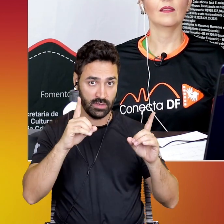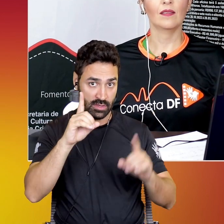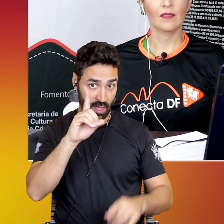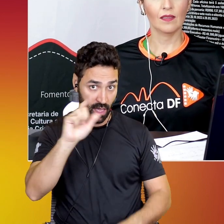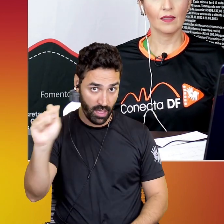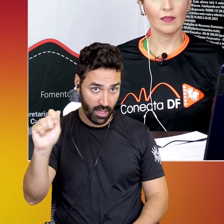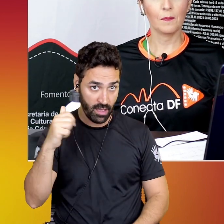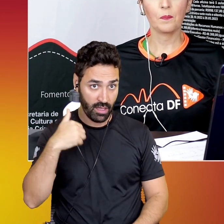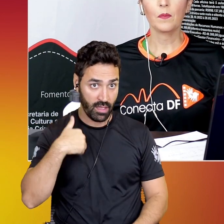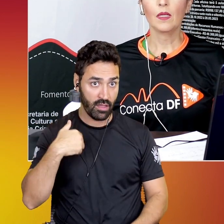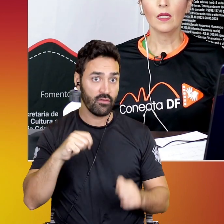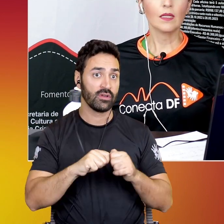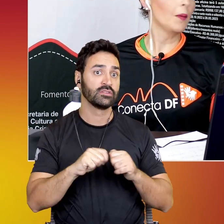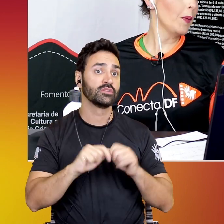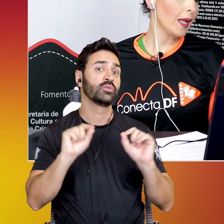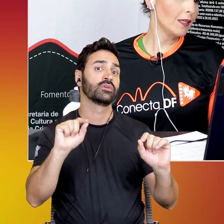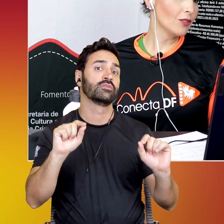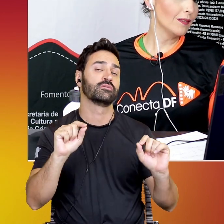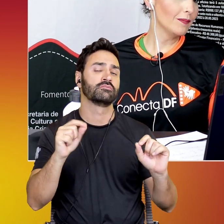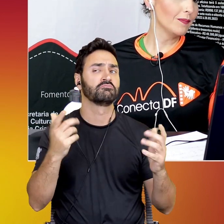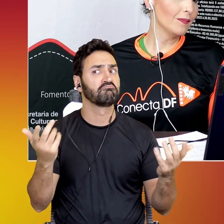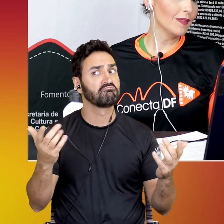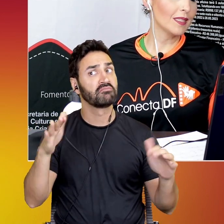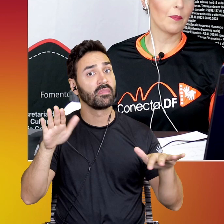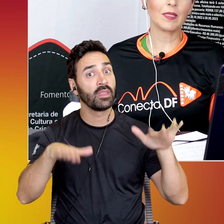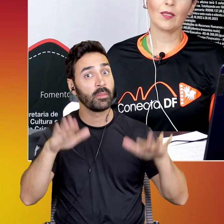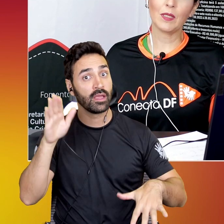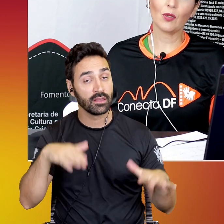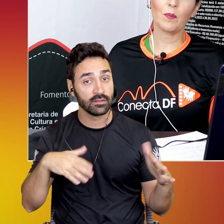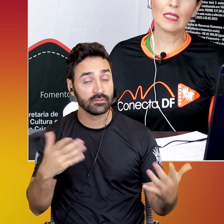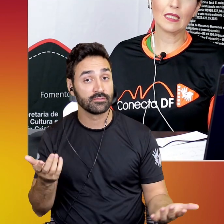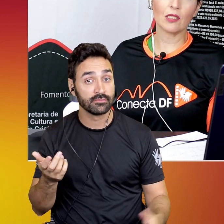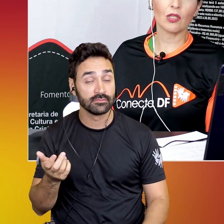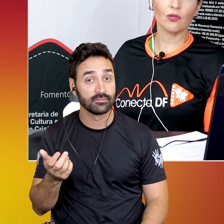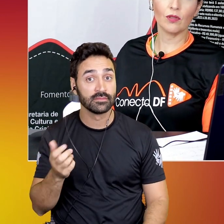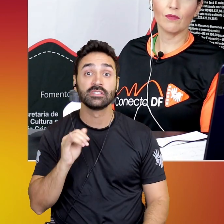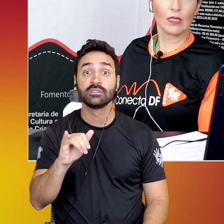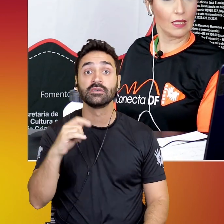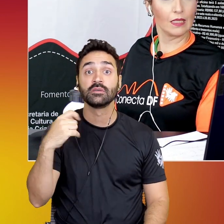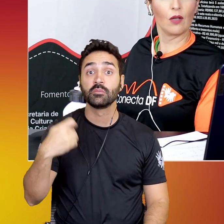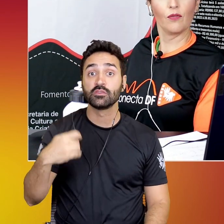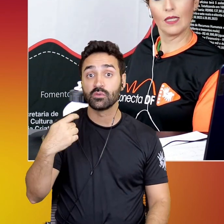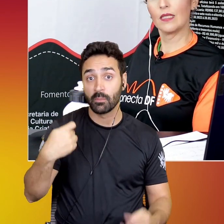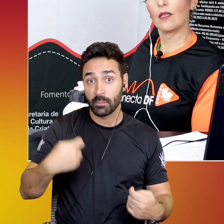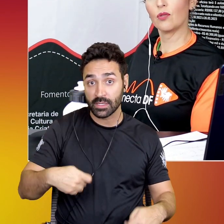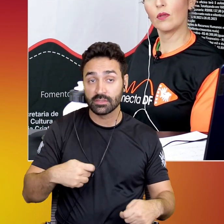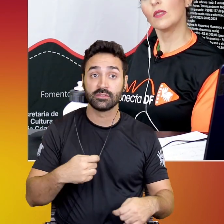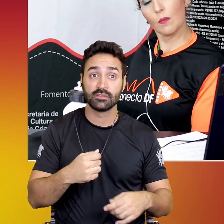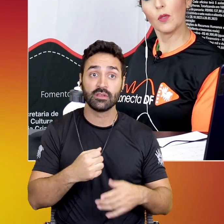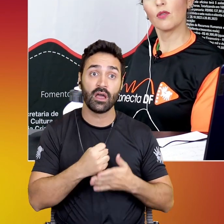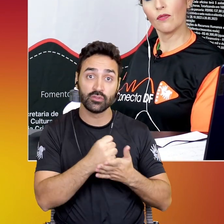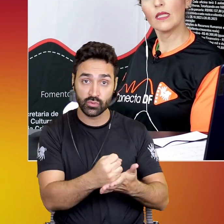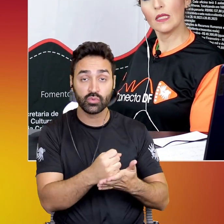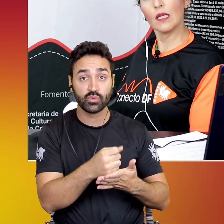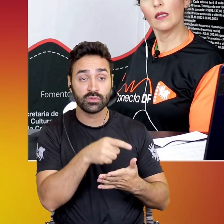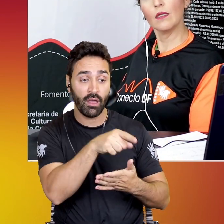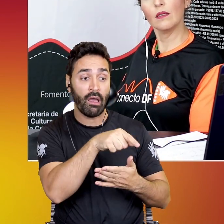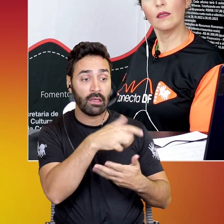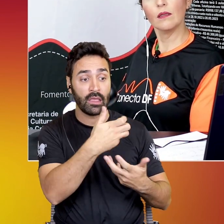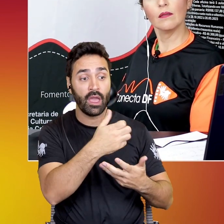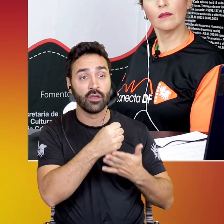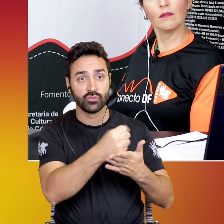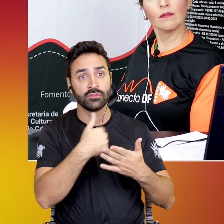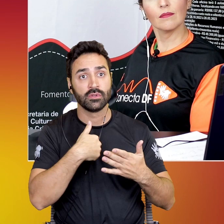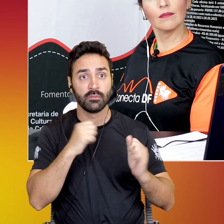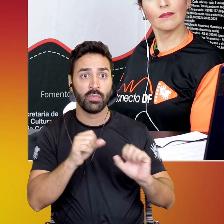devo fazer? Depende. Se a pessoa precisar de ajuda e você quiser oferecer ajuda, você pode oferecer.